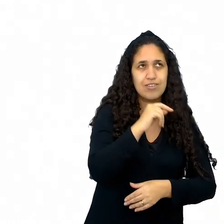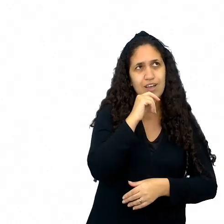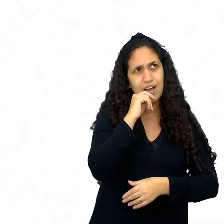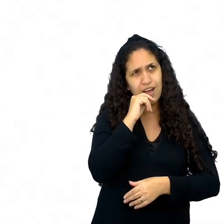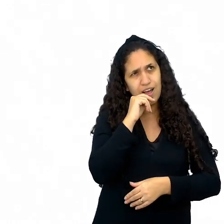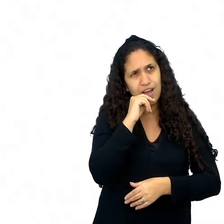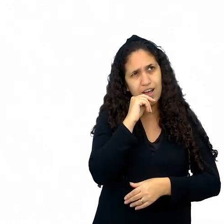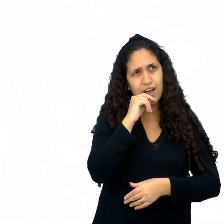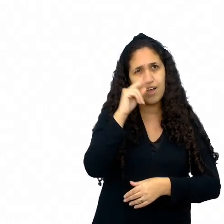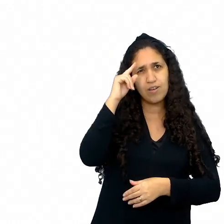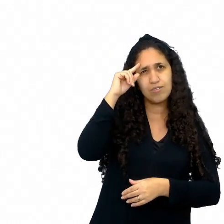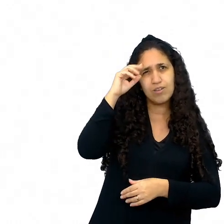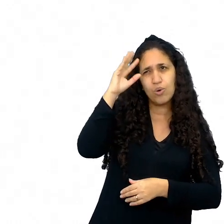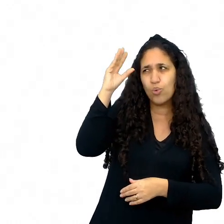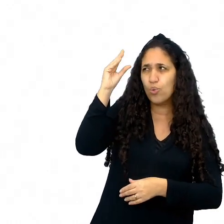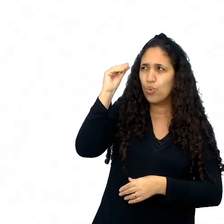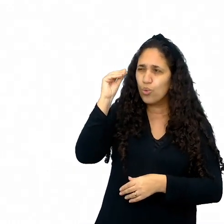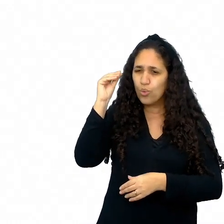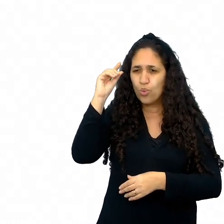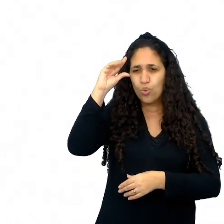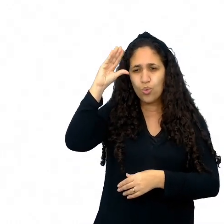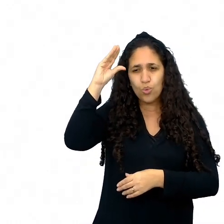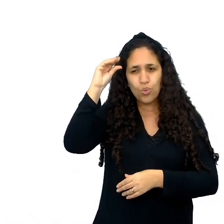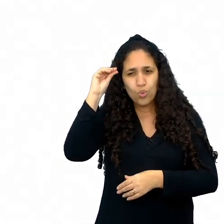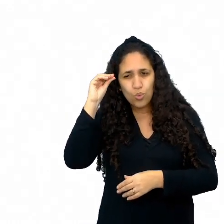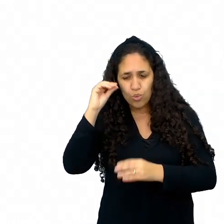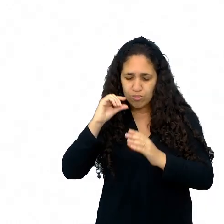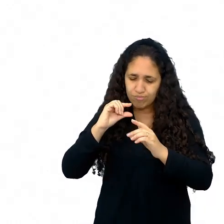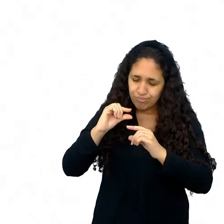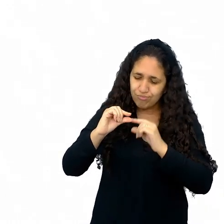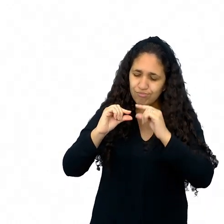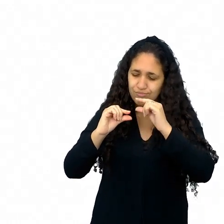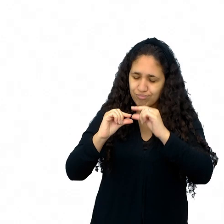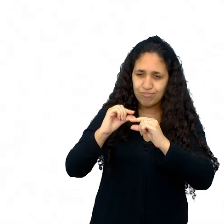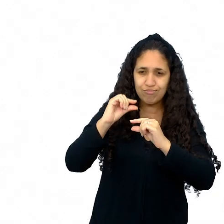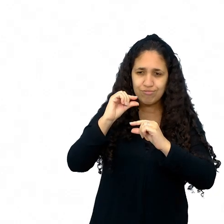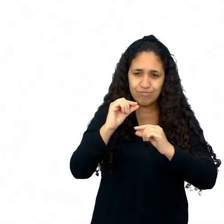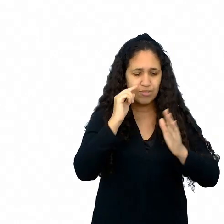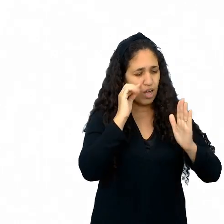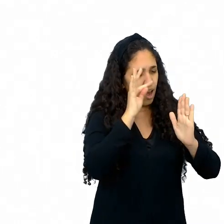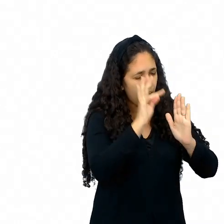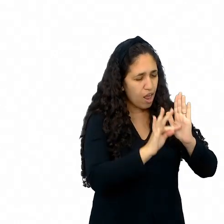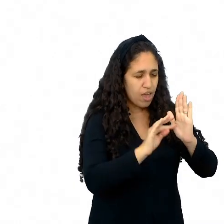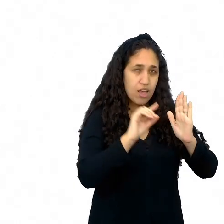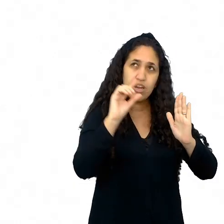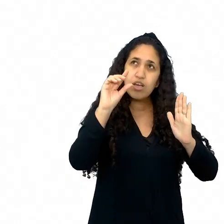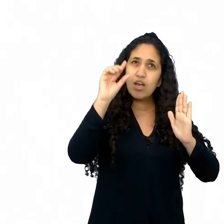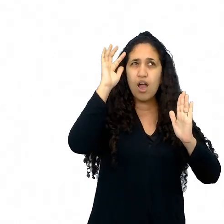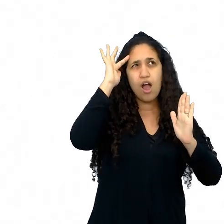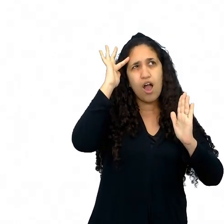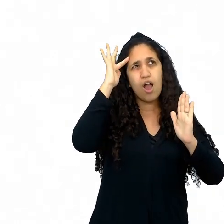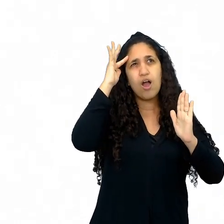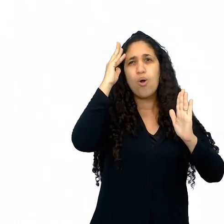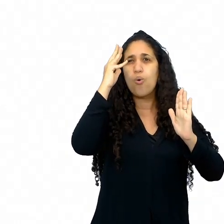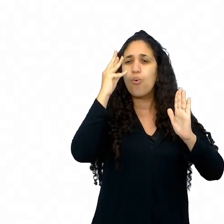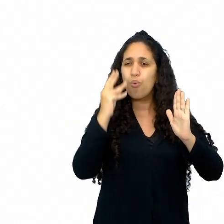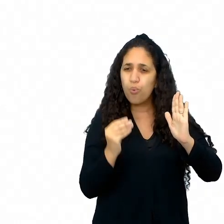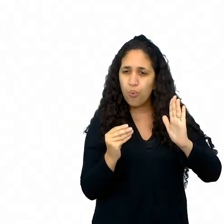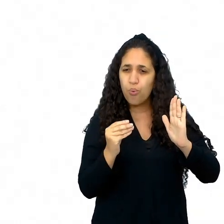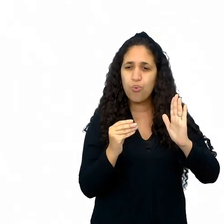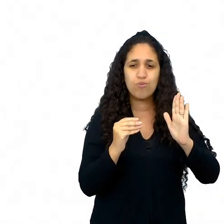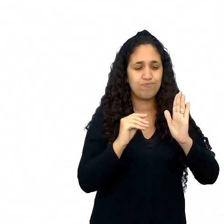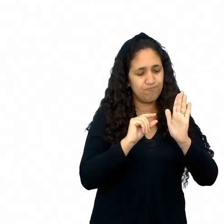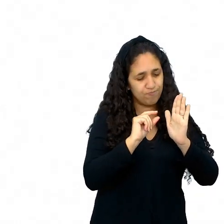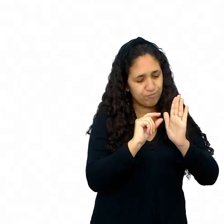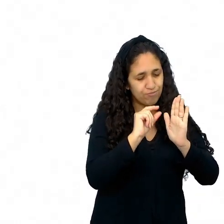pequenos resumos mentais, ou seja, a cada passo da leitura do texto, ele possa ir sistematizando